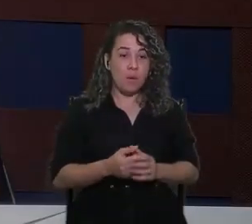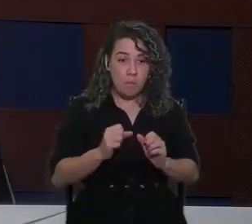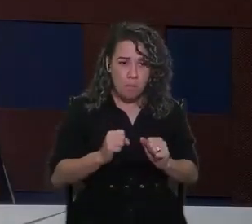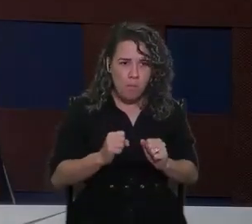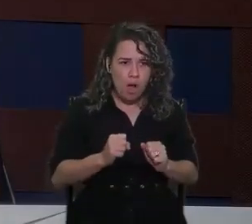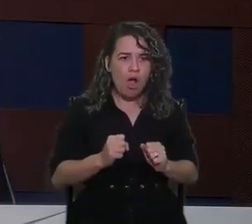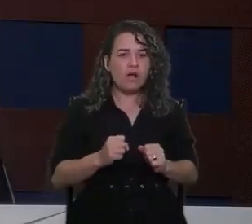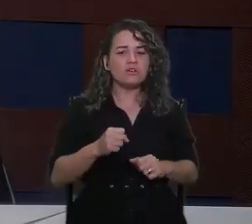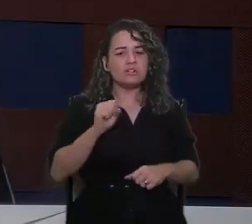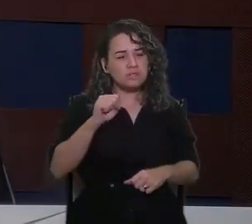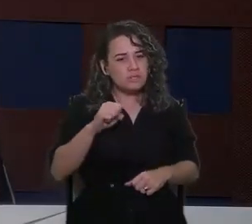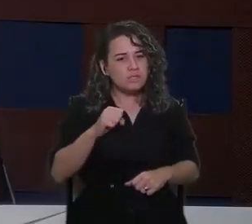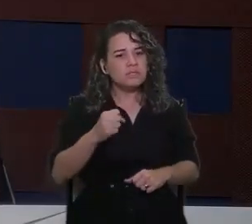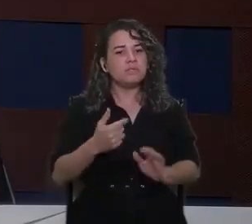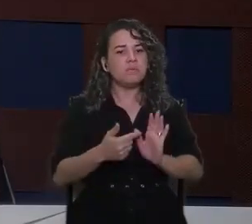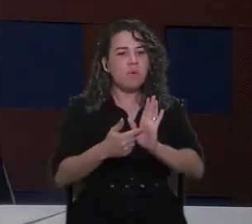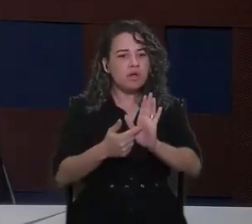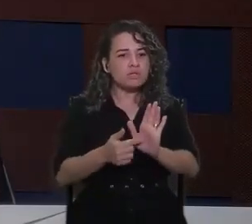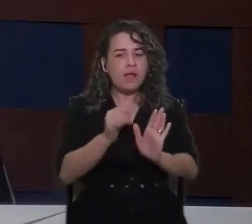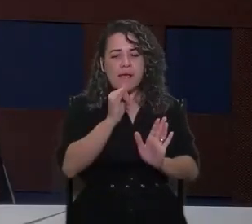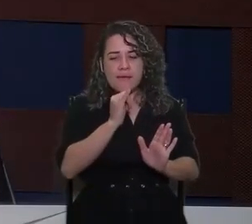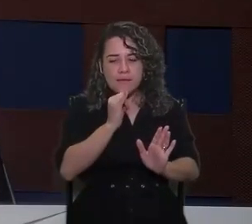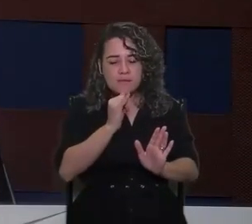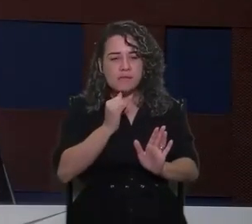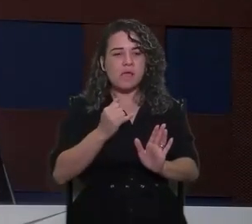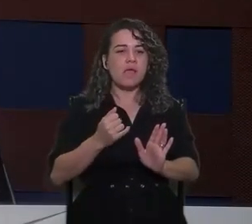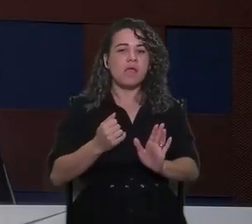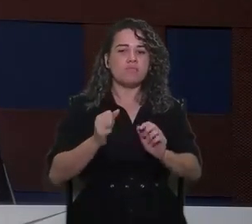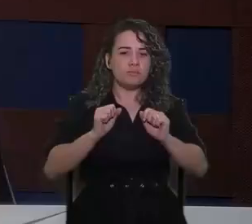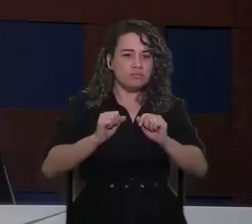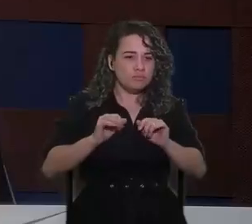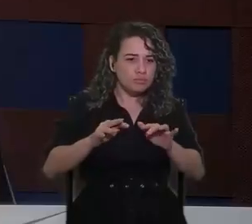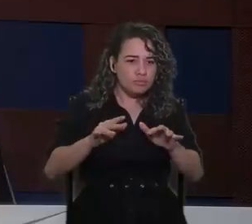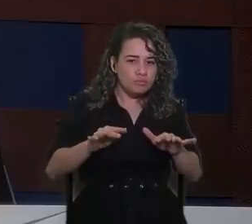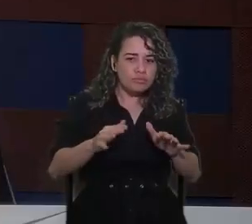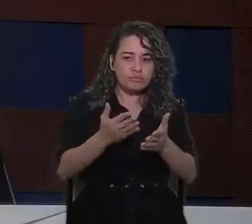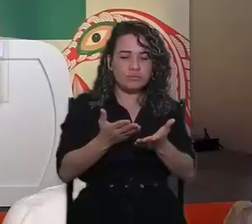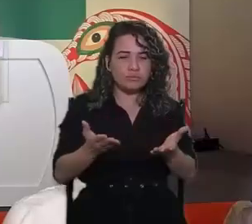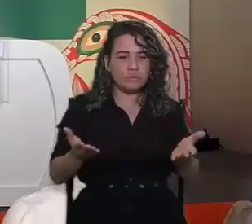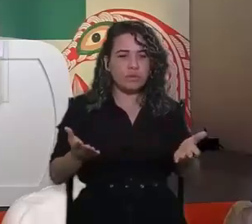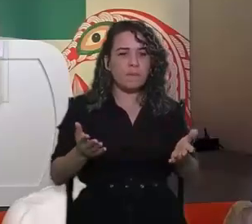transmitida. A gente precisa de professores apaixonados.